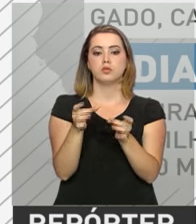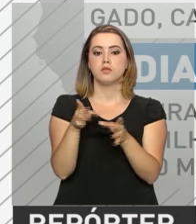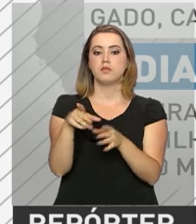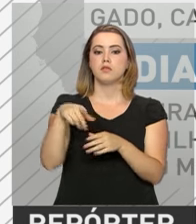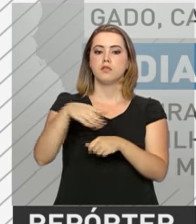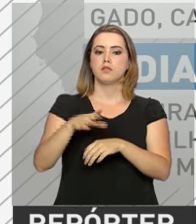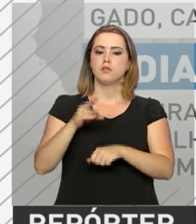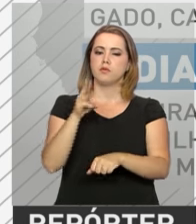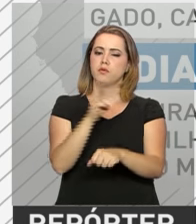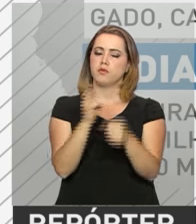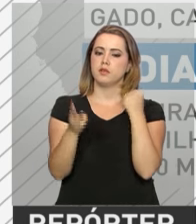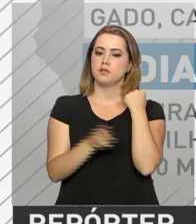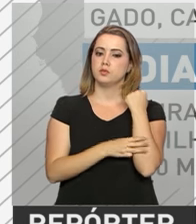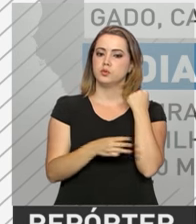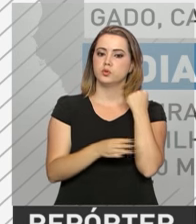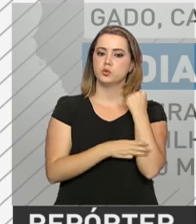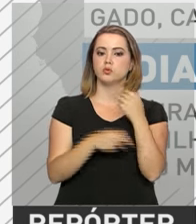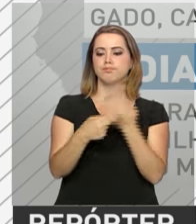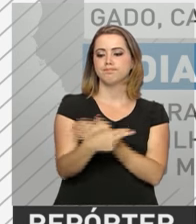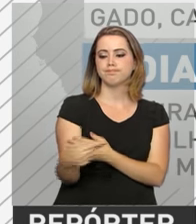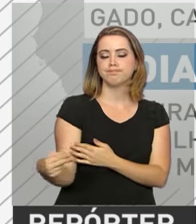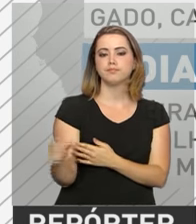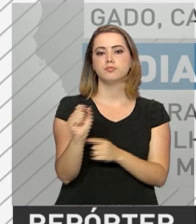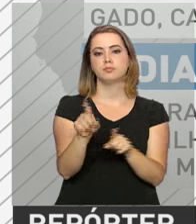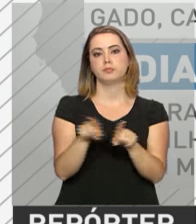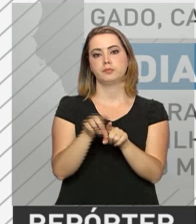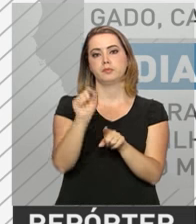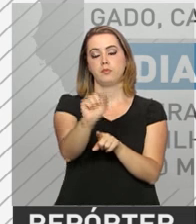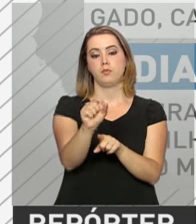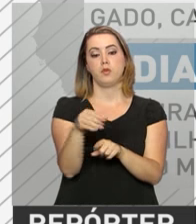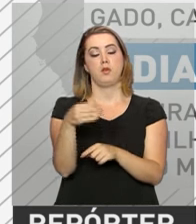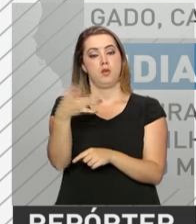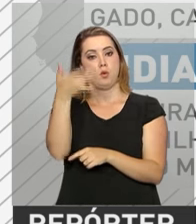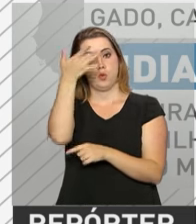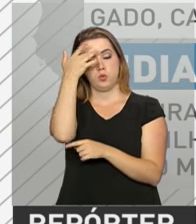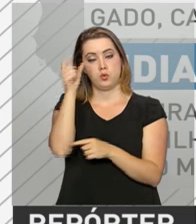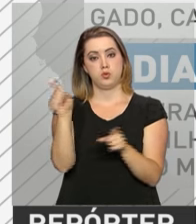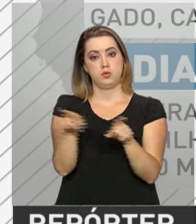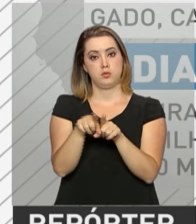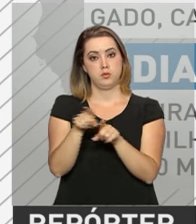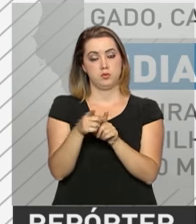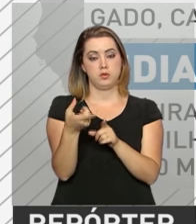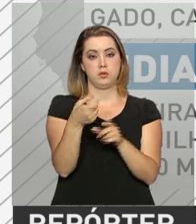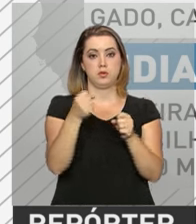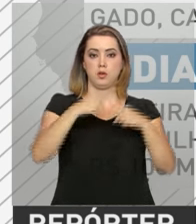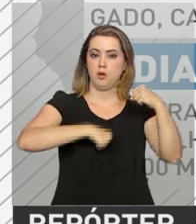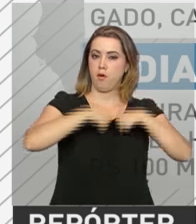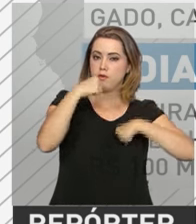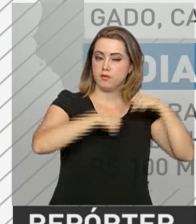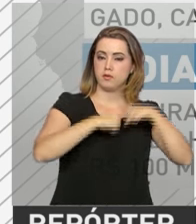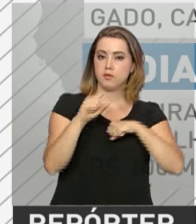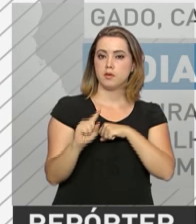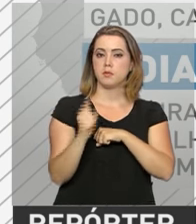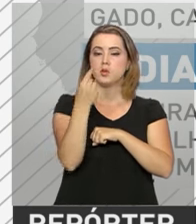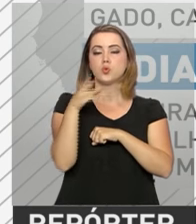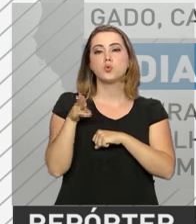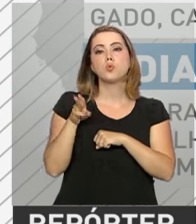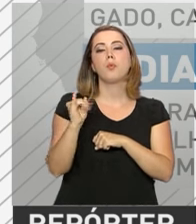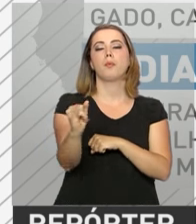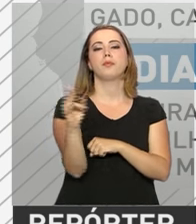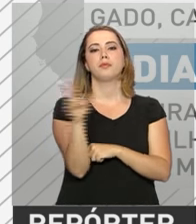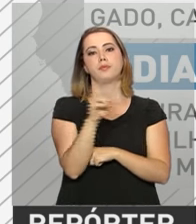pescados os indianos também anunciaram a construção no Brasil de uma fábrica de agroquímicos no valor de R bilhão